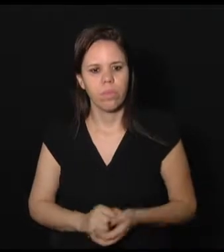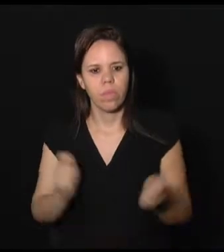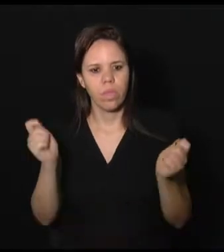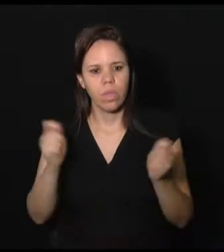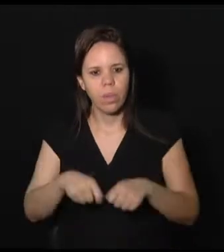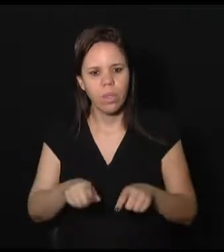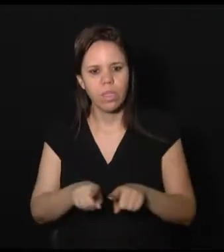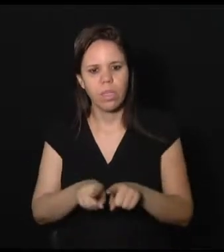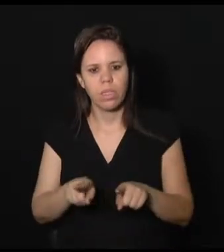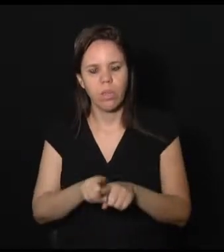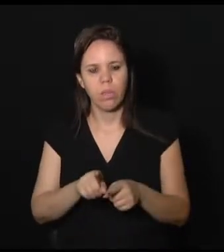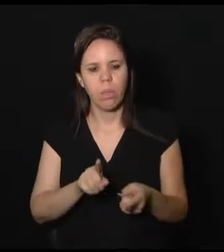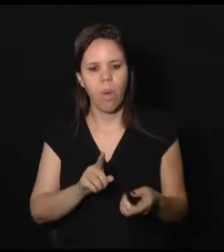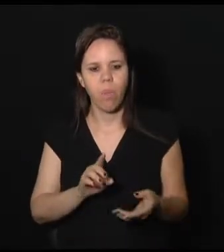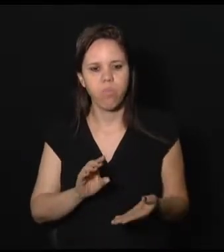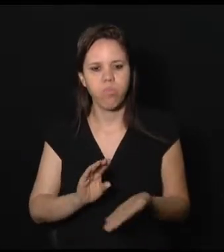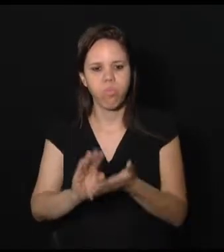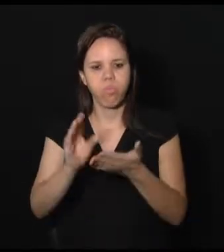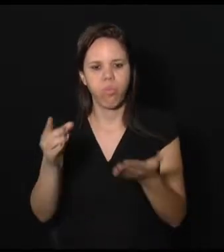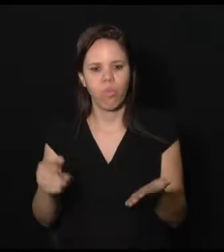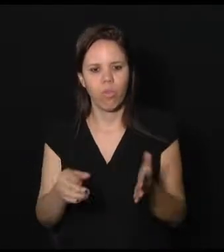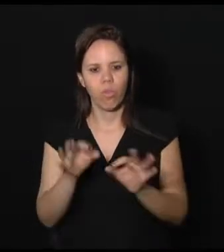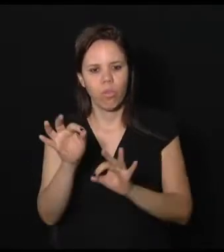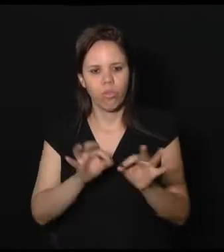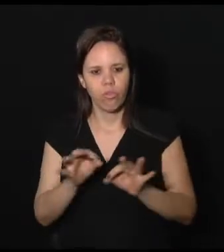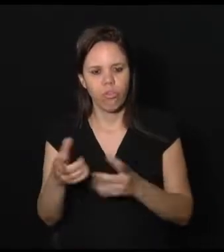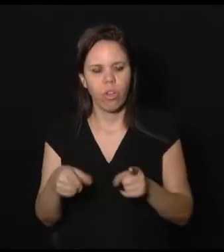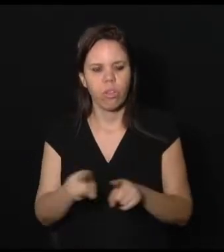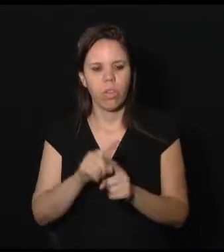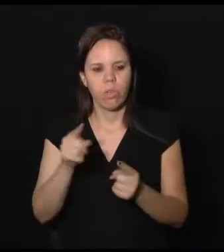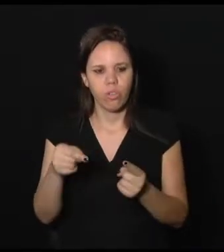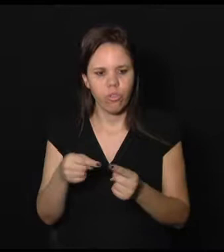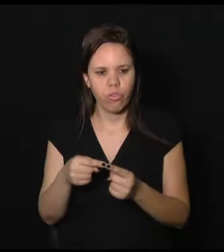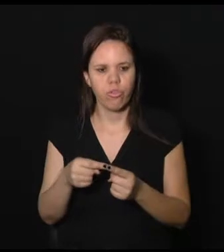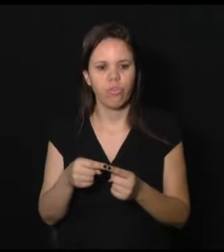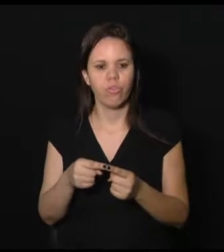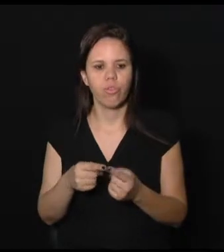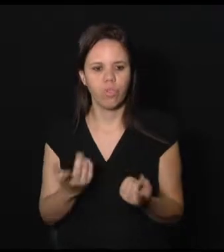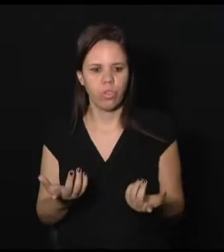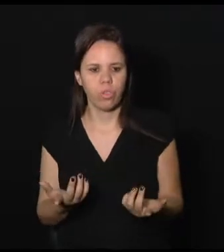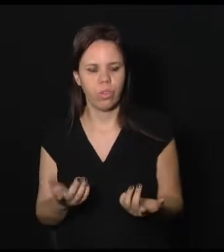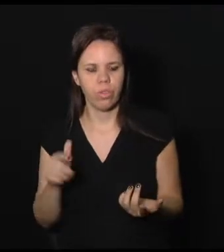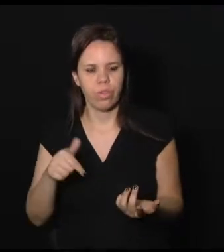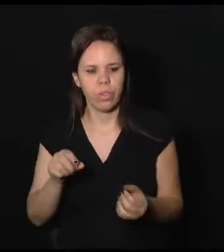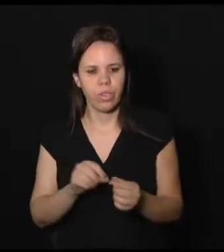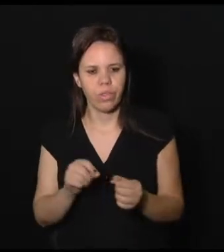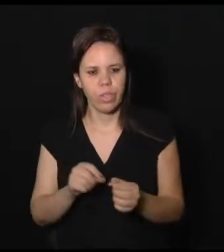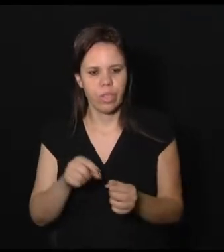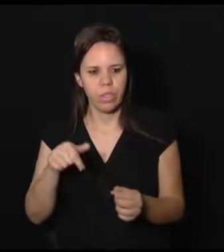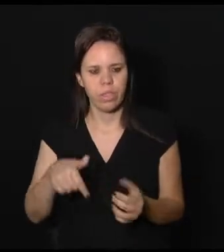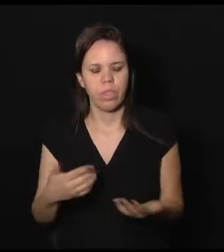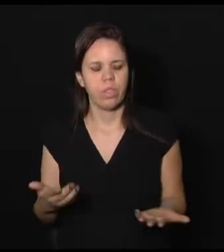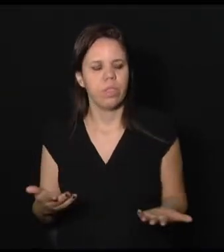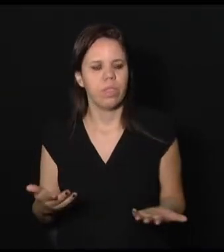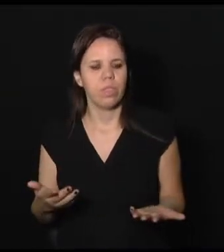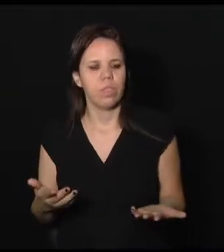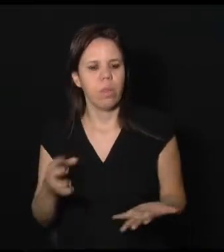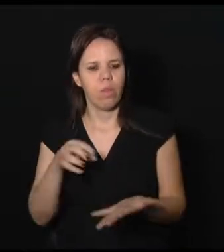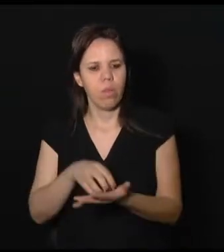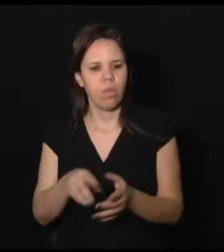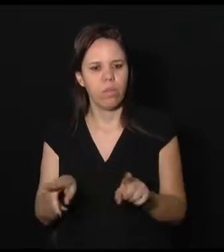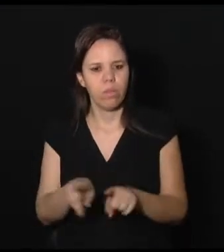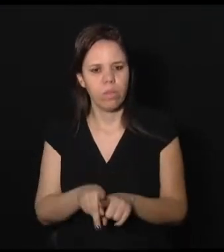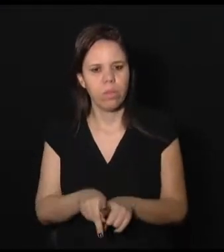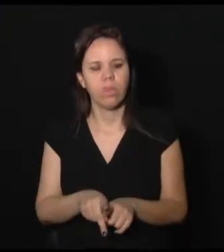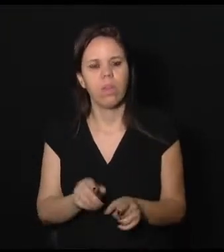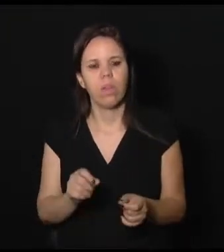No site traz aí os objetivos, missão desse departamento. E aí a ideia, a provocação aí seria,